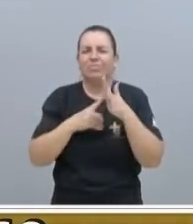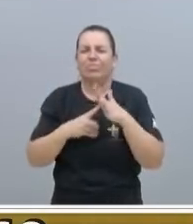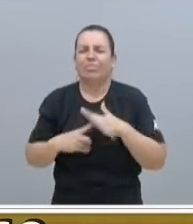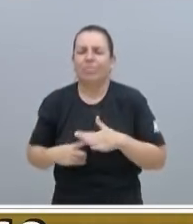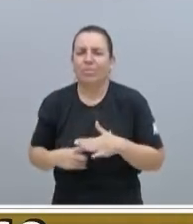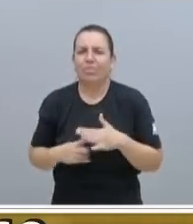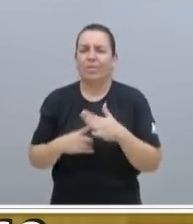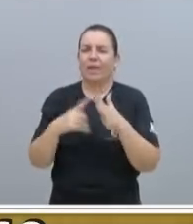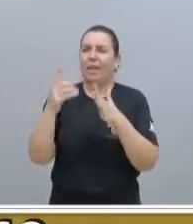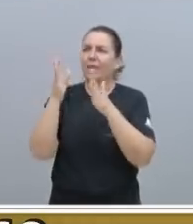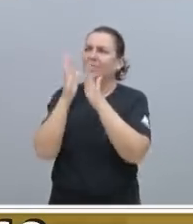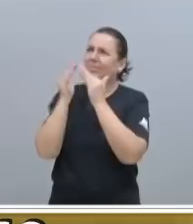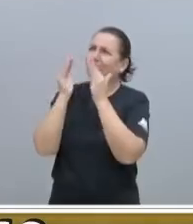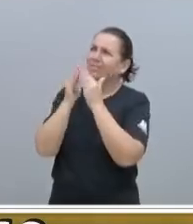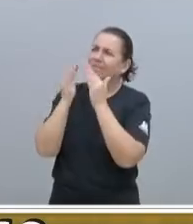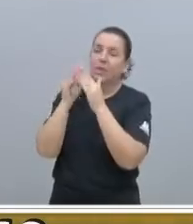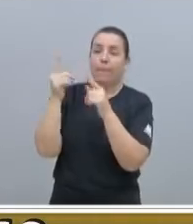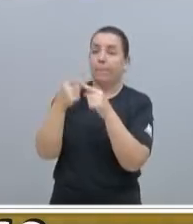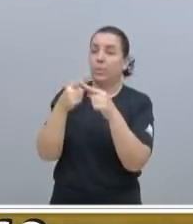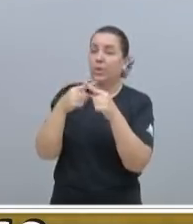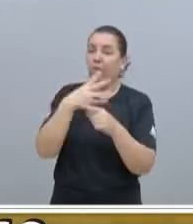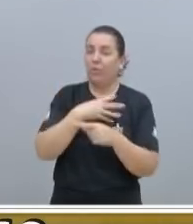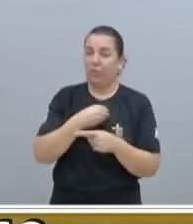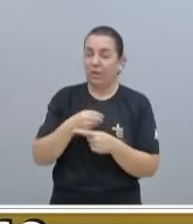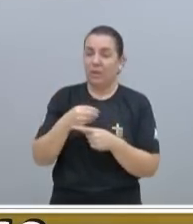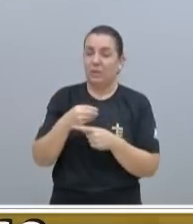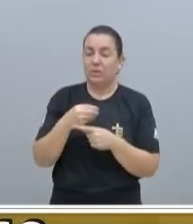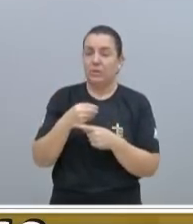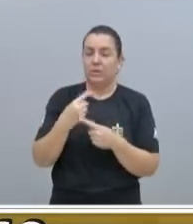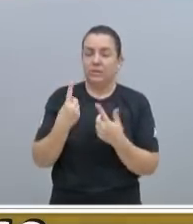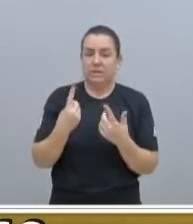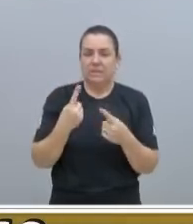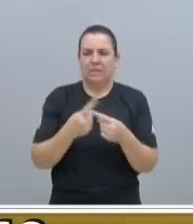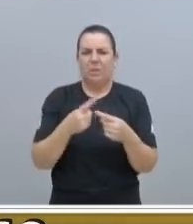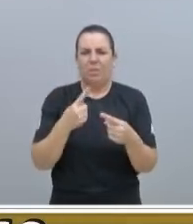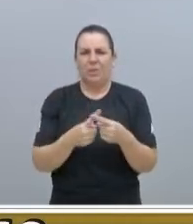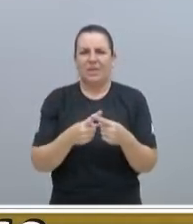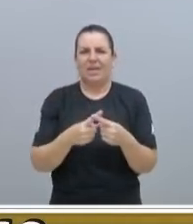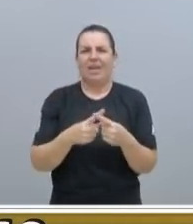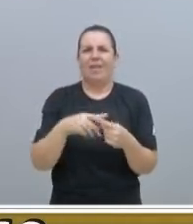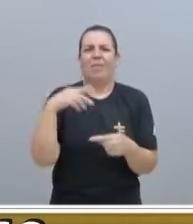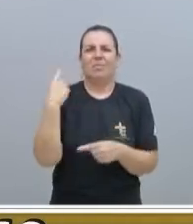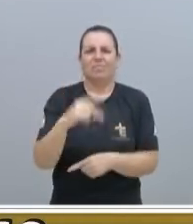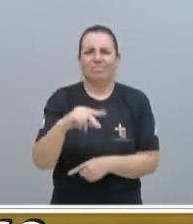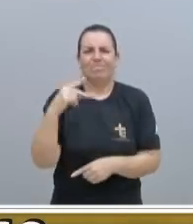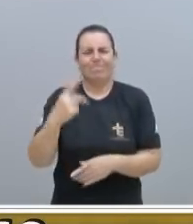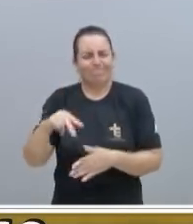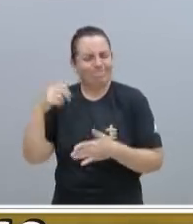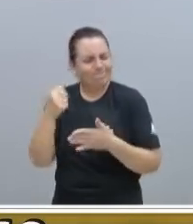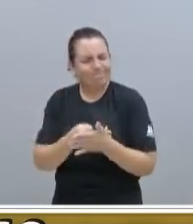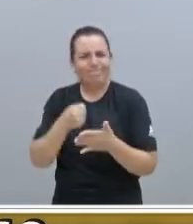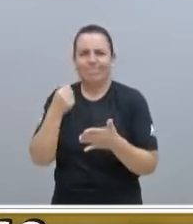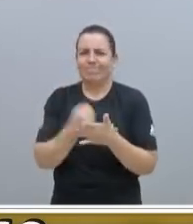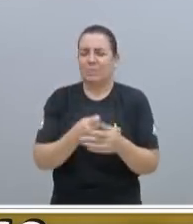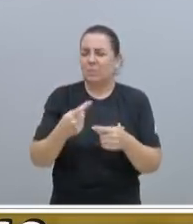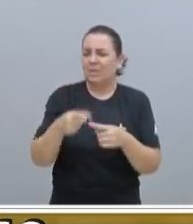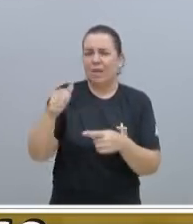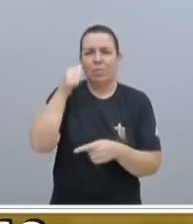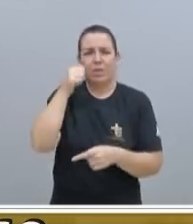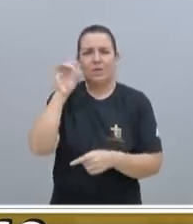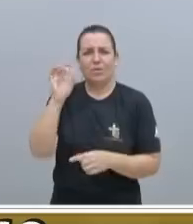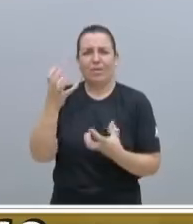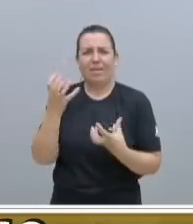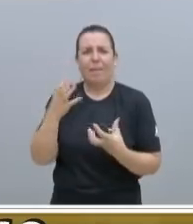buscá-la porque o marido tirou o sangue batendo só pensa em morrer